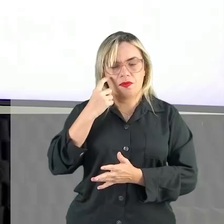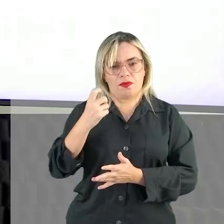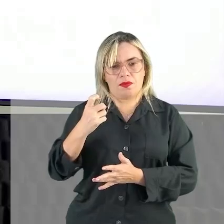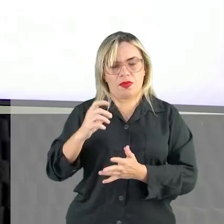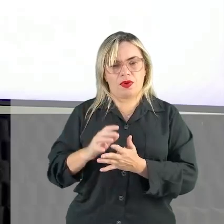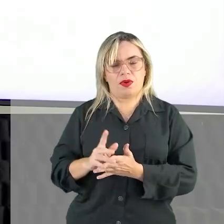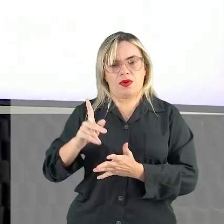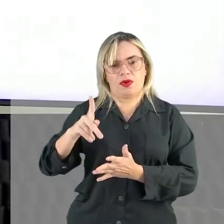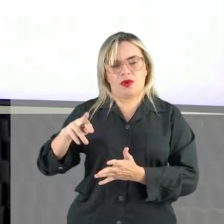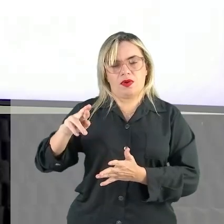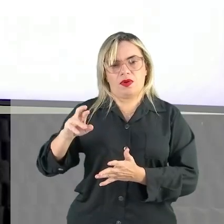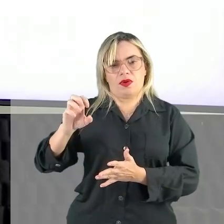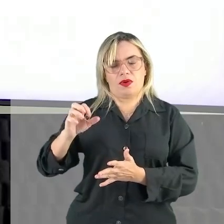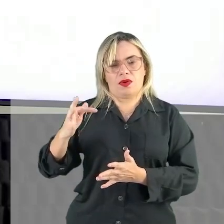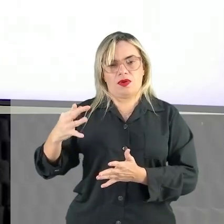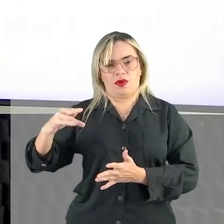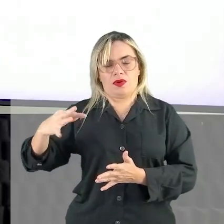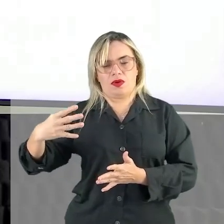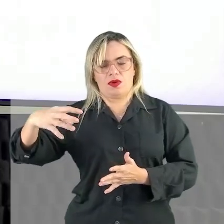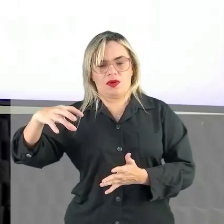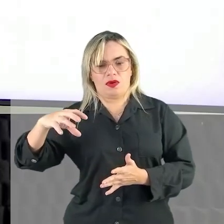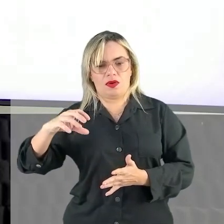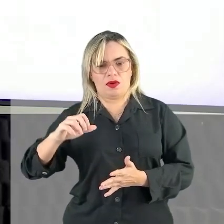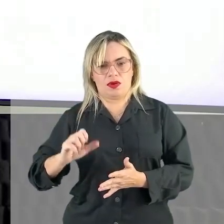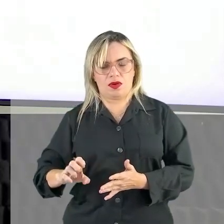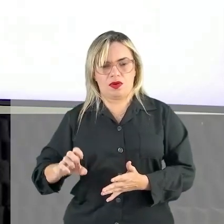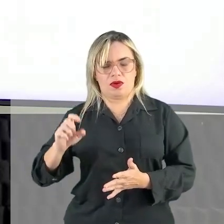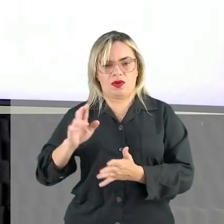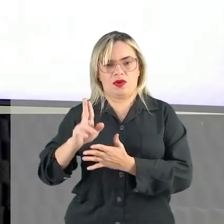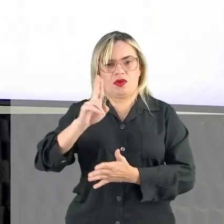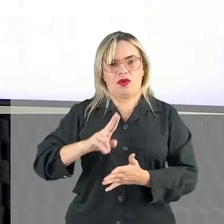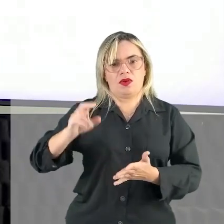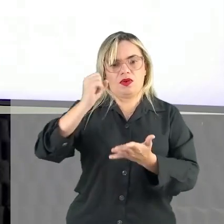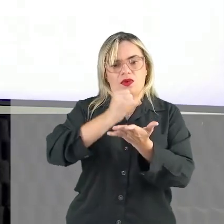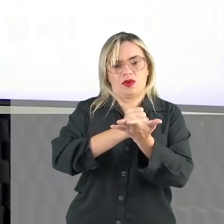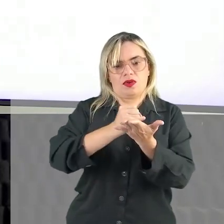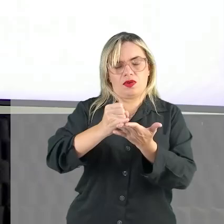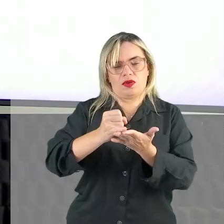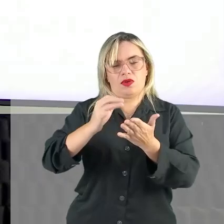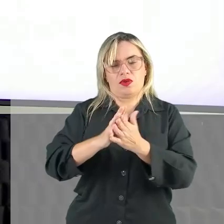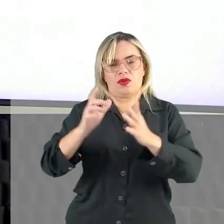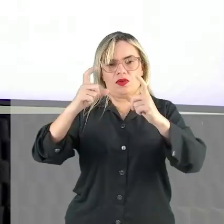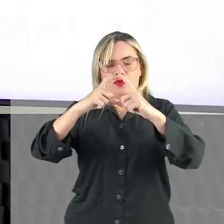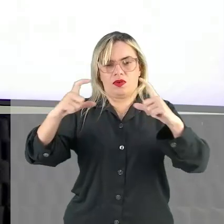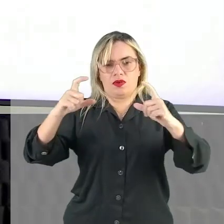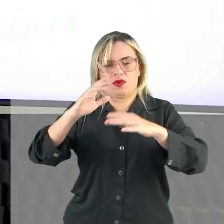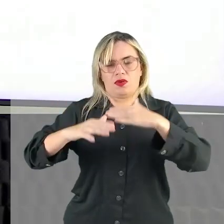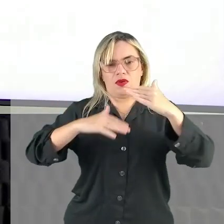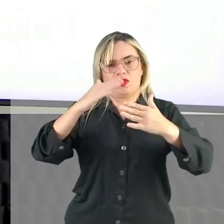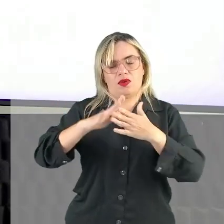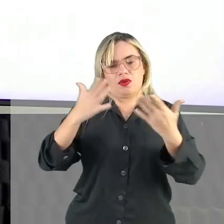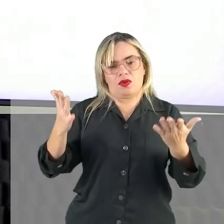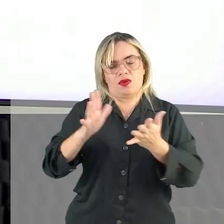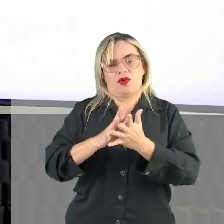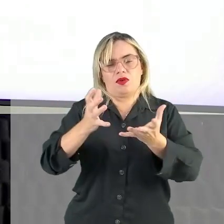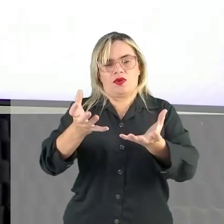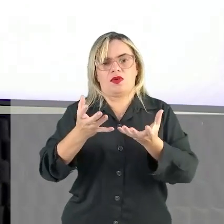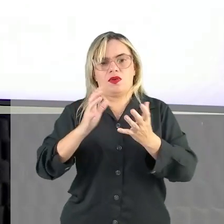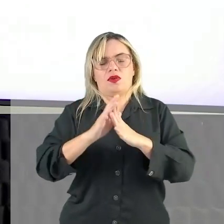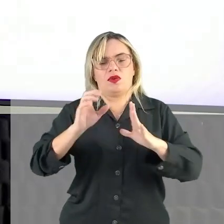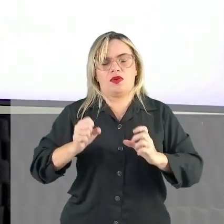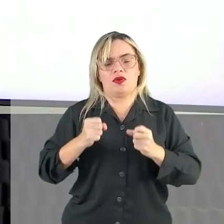preferencialmente, utilize-as na introdução. No desenvolvimento, Se você quiser e se